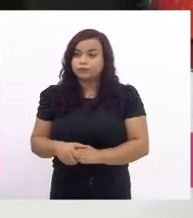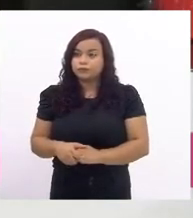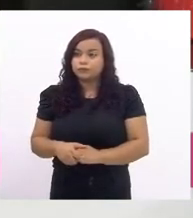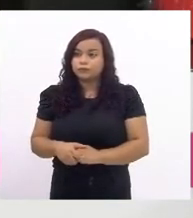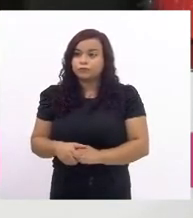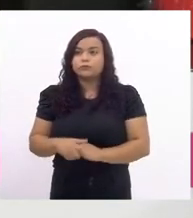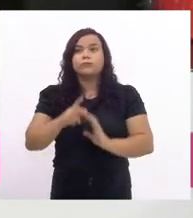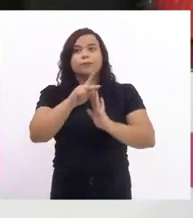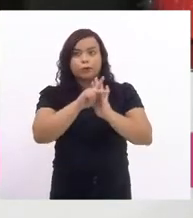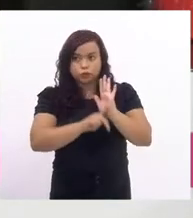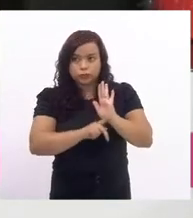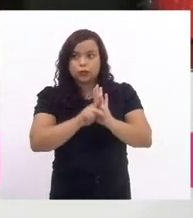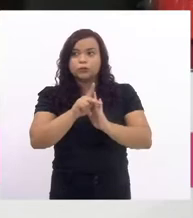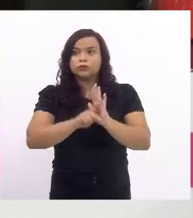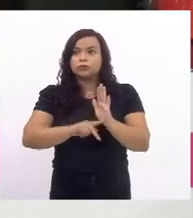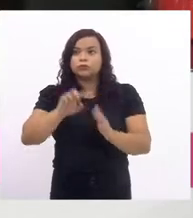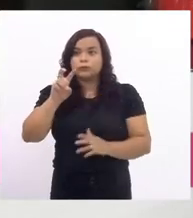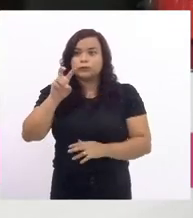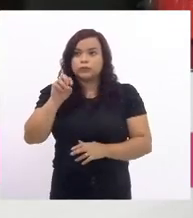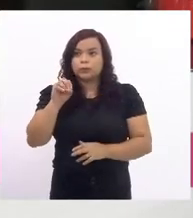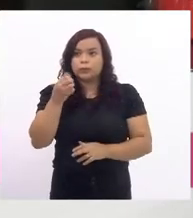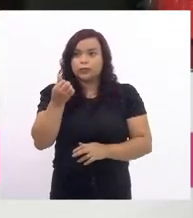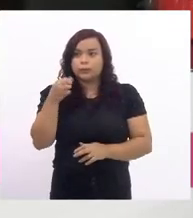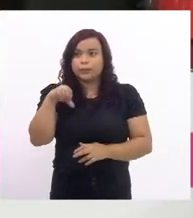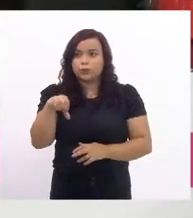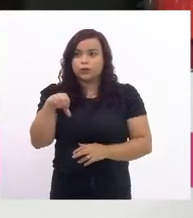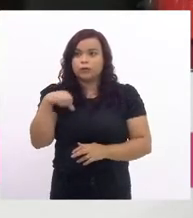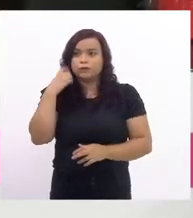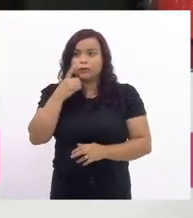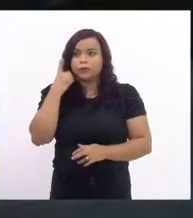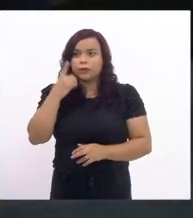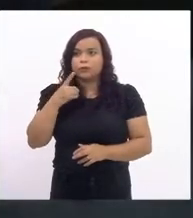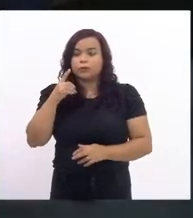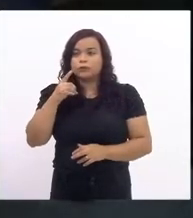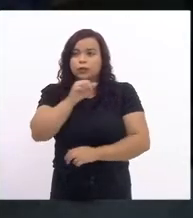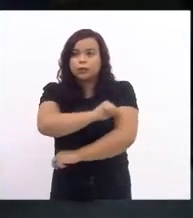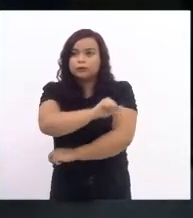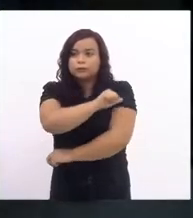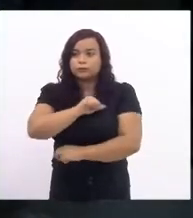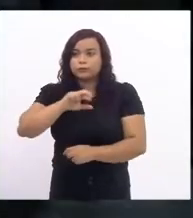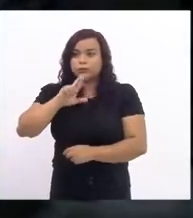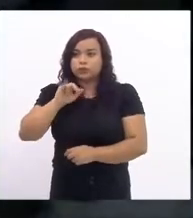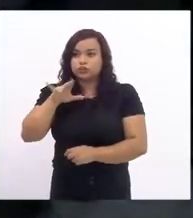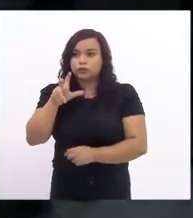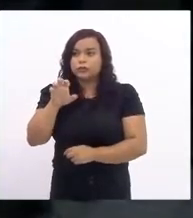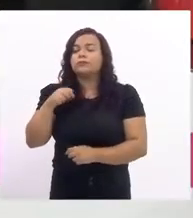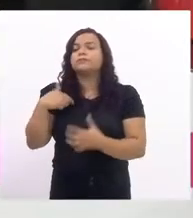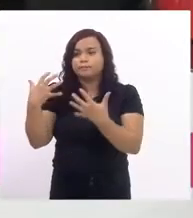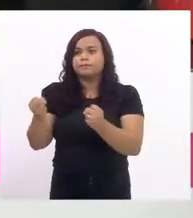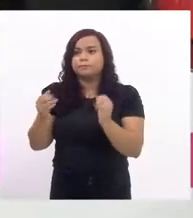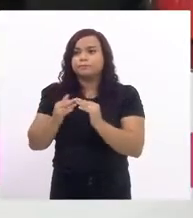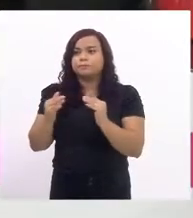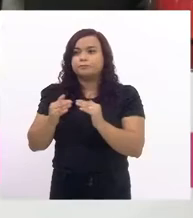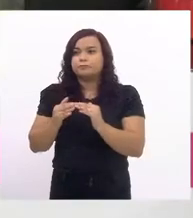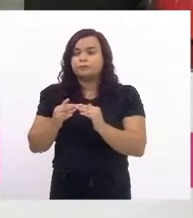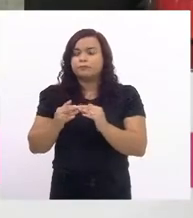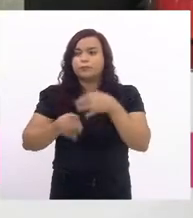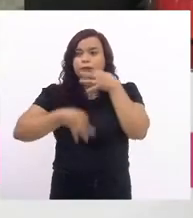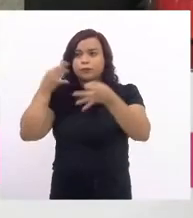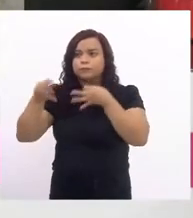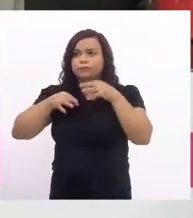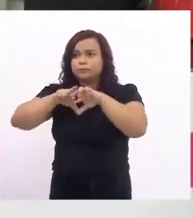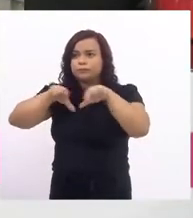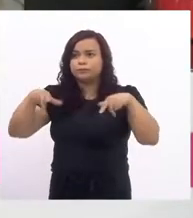projeto 5069 da deputada firmeira rejane parecia favorável com os pareceres emitidos